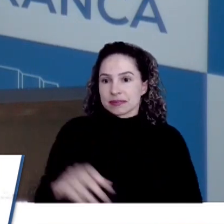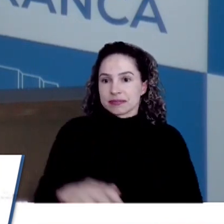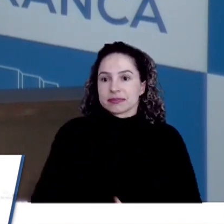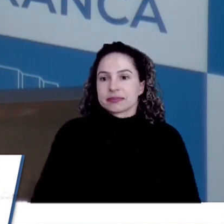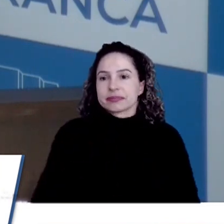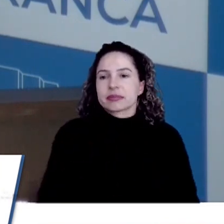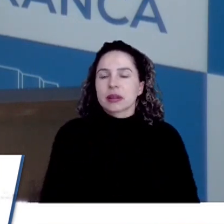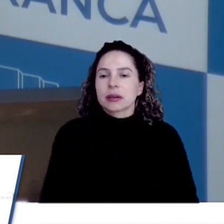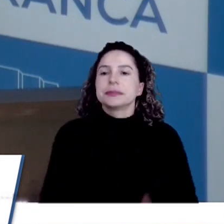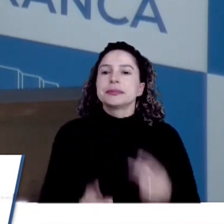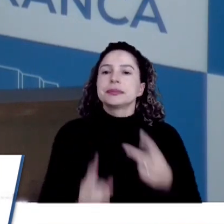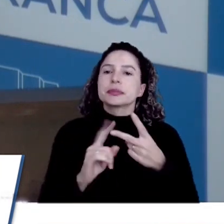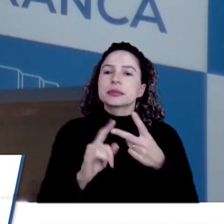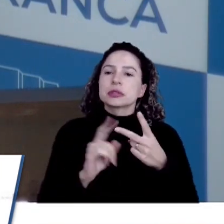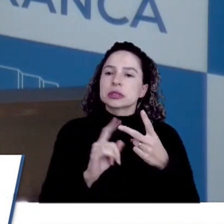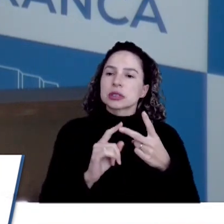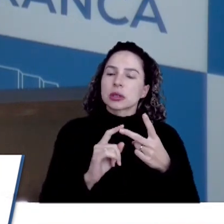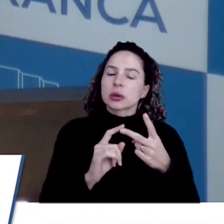Outra característica